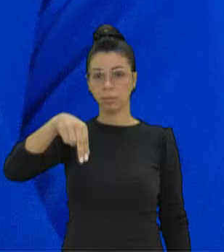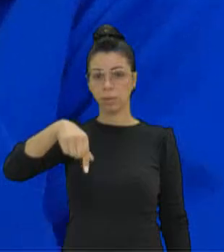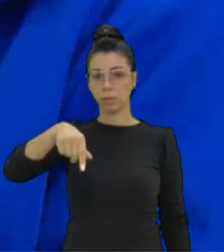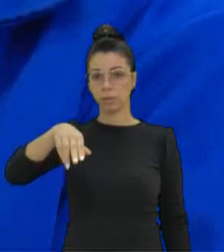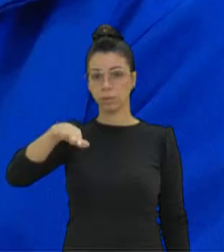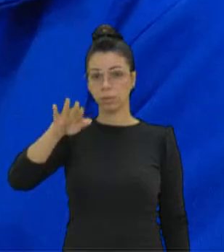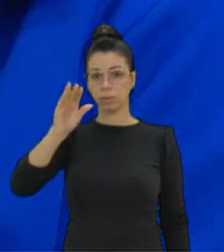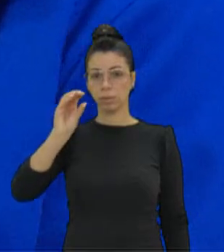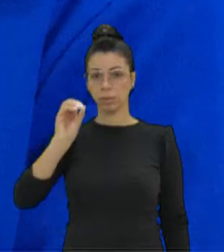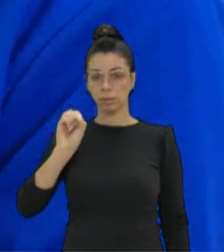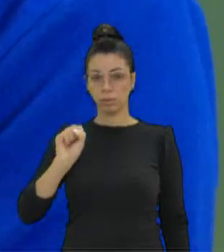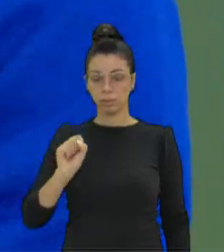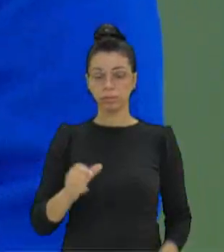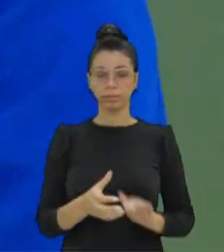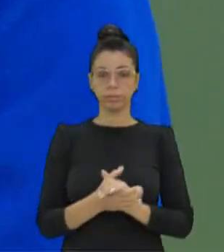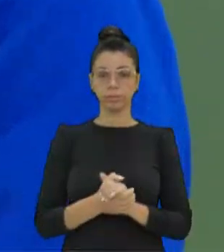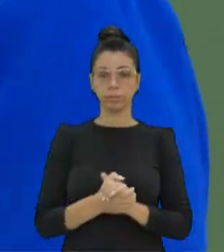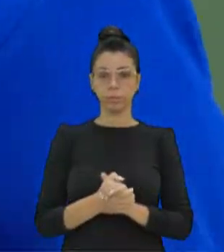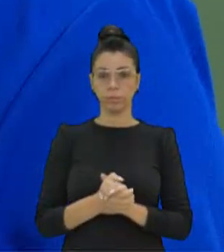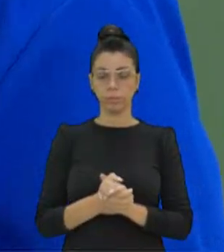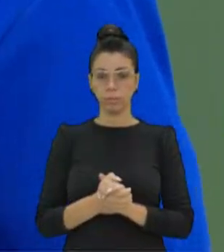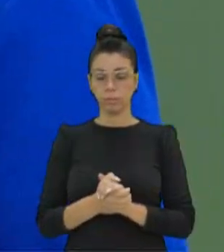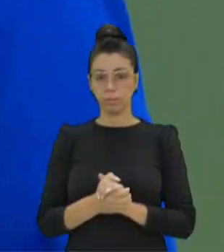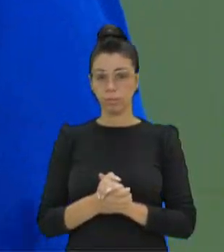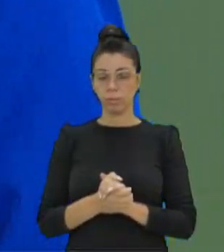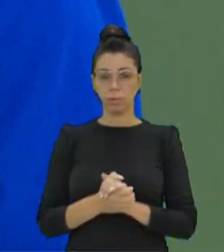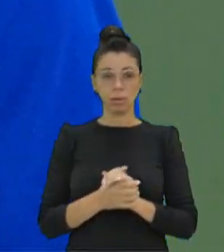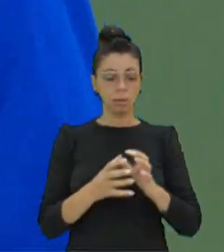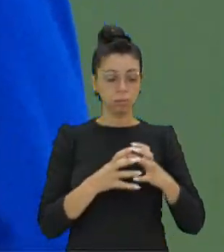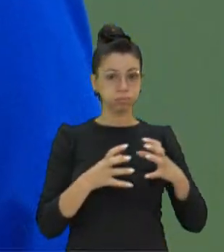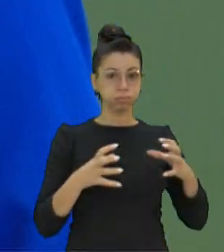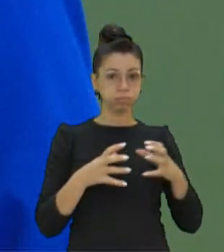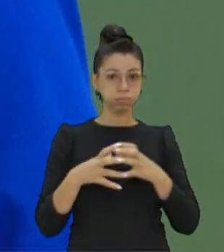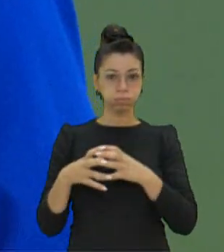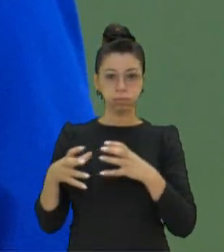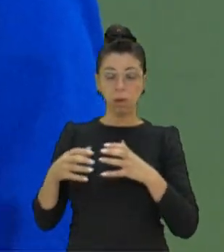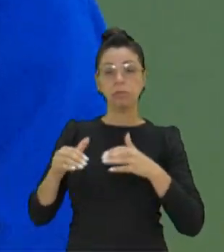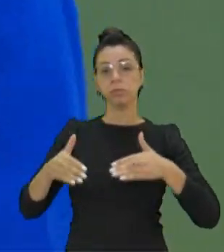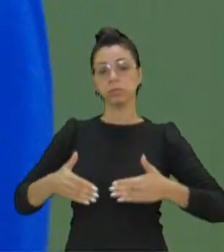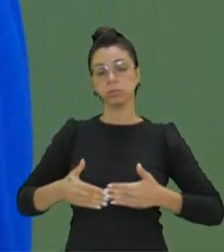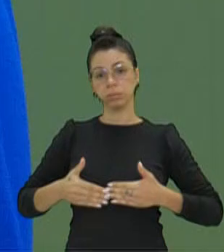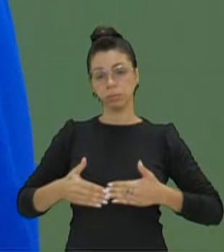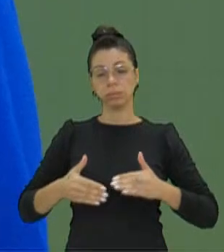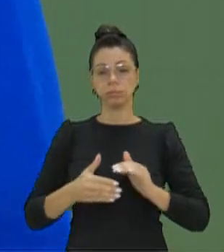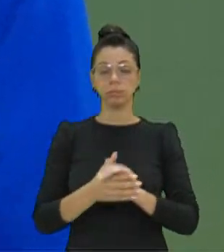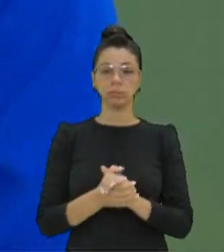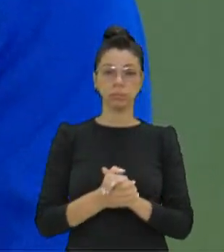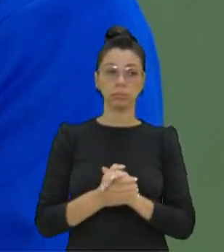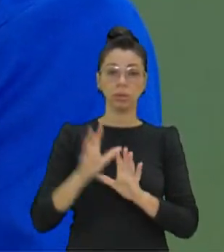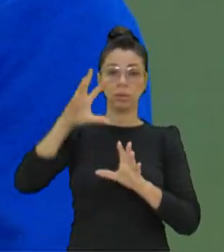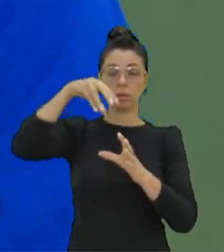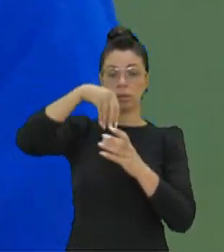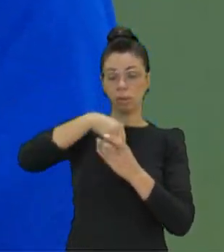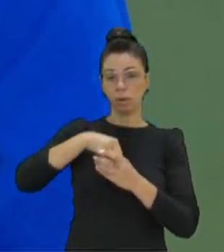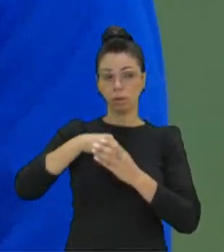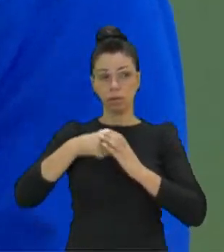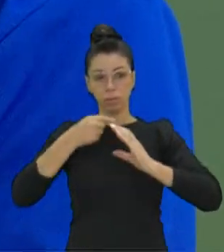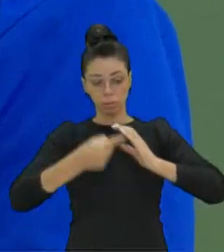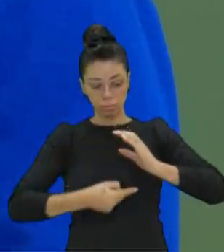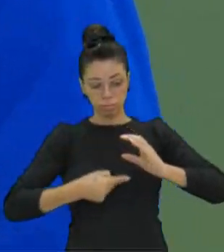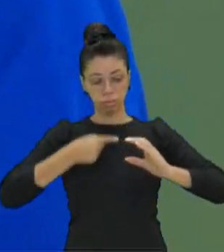E representados pelos balões aqui, pelas bexigas, seriam os pulmões, onde lá dentro, né, estariam